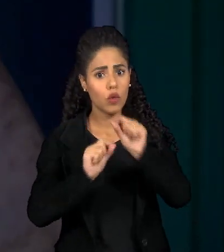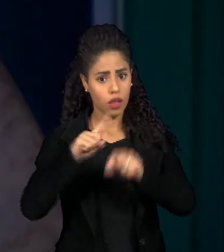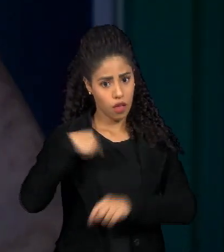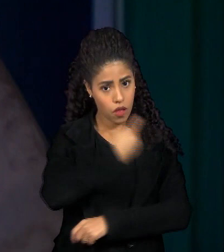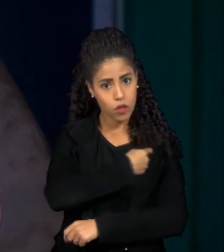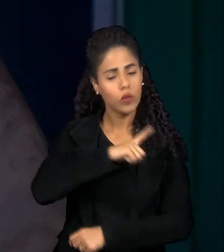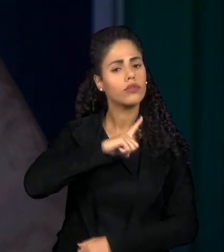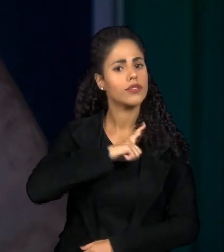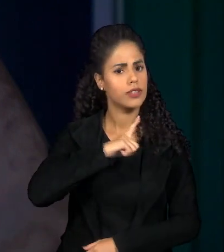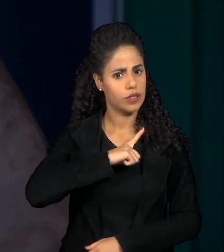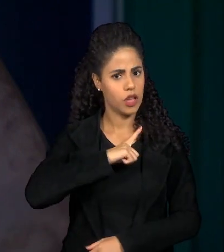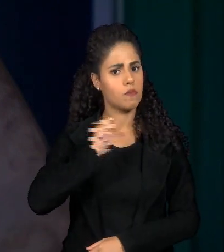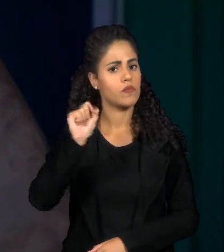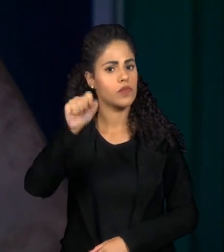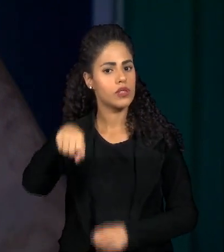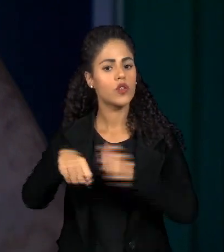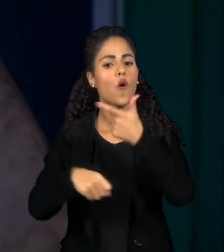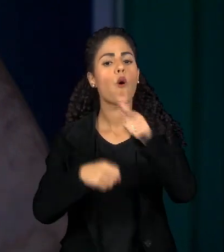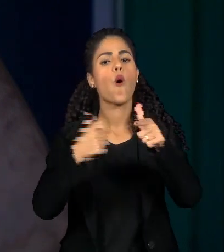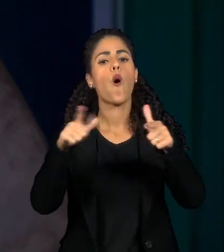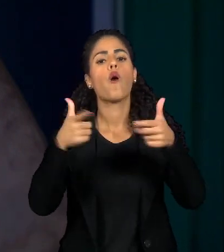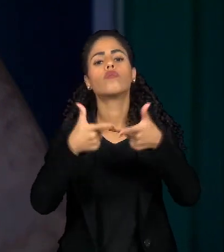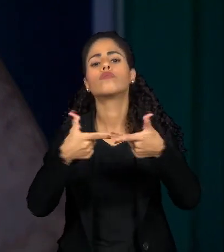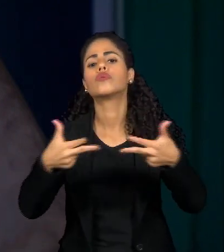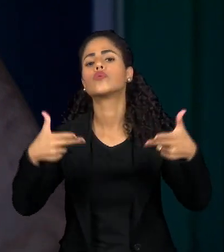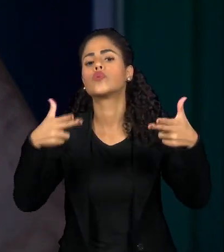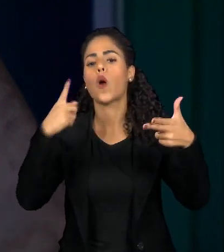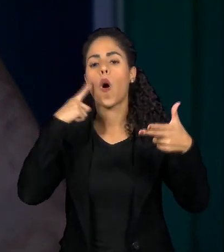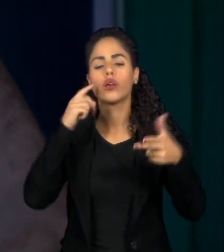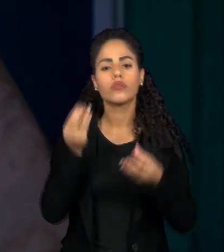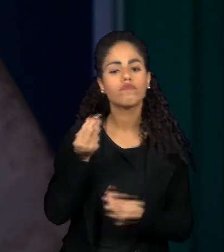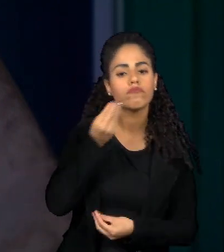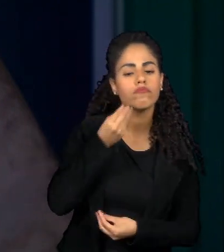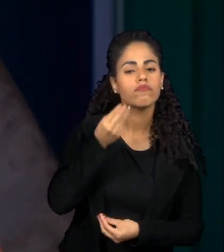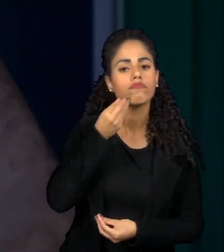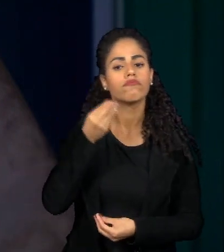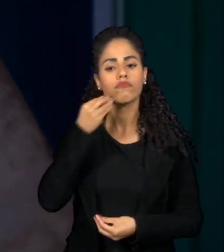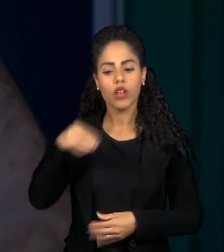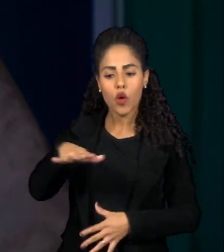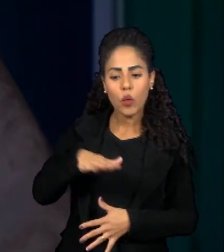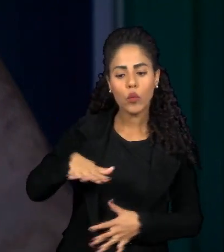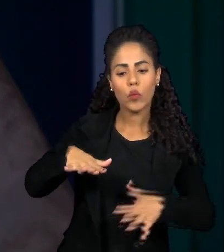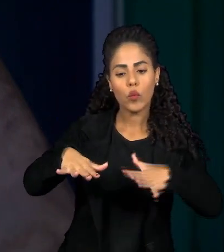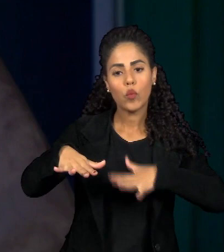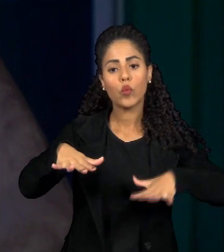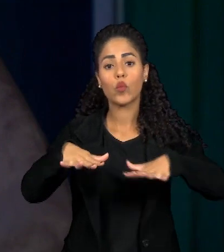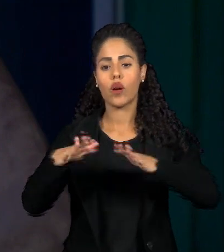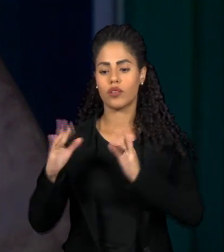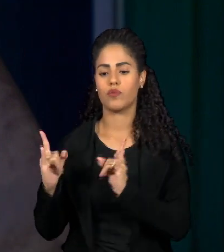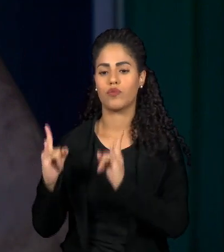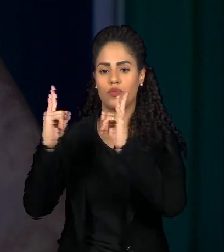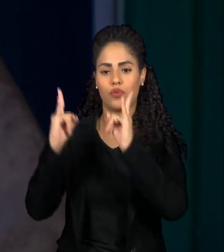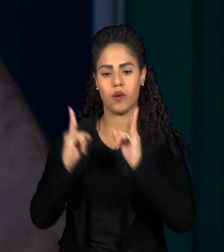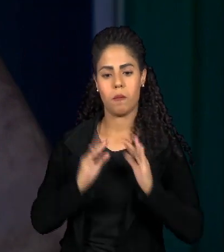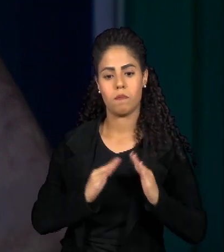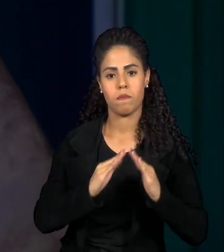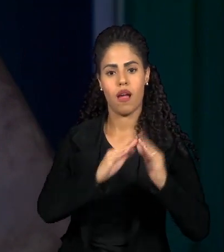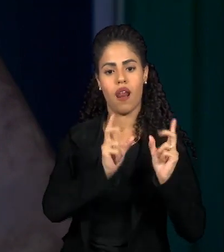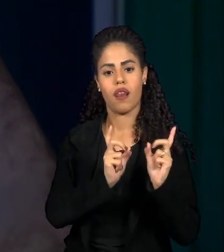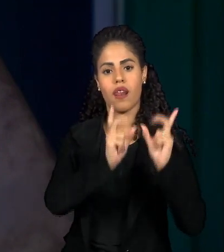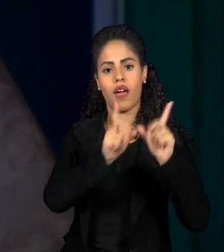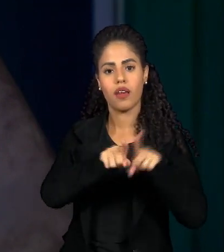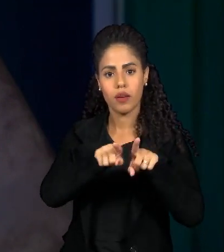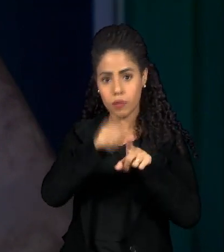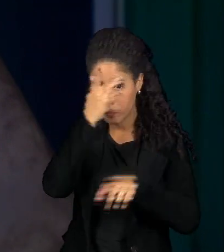temos também aí outras intervenções que, buscando a identidade, um espaço no mercado imobiliário, essa população periférica